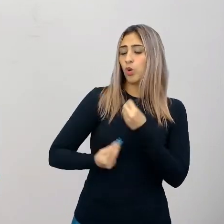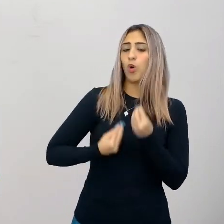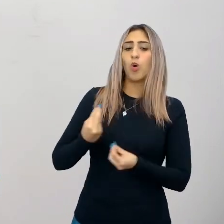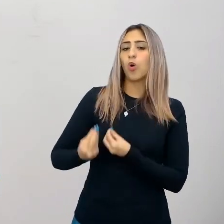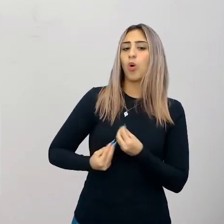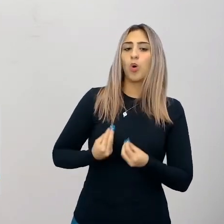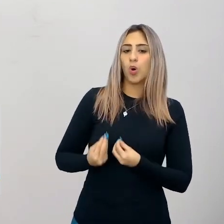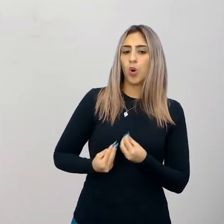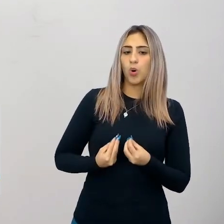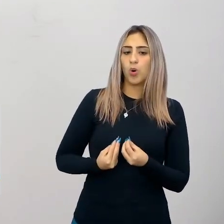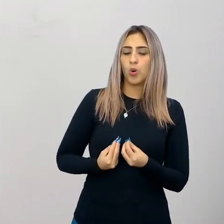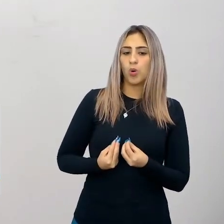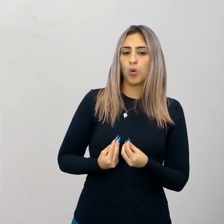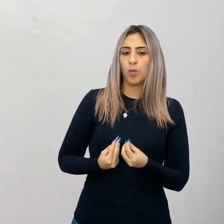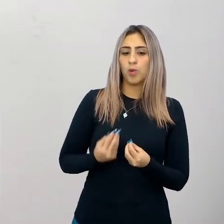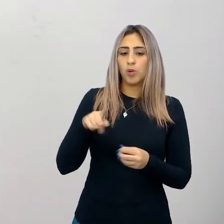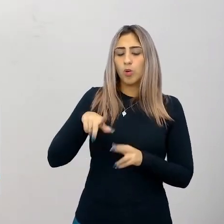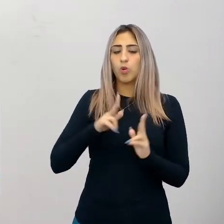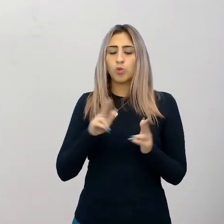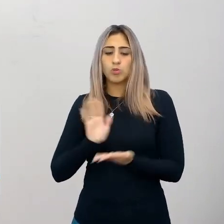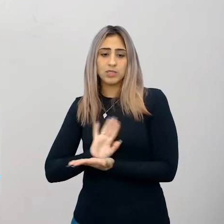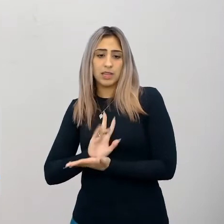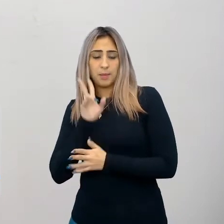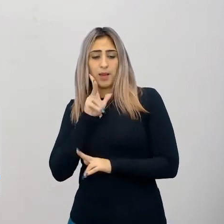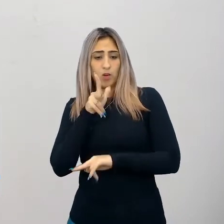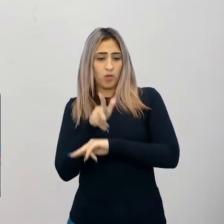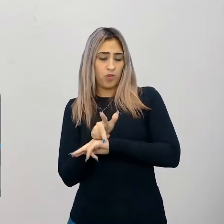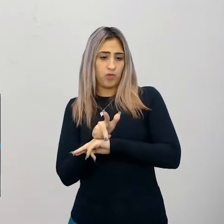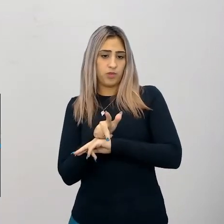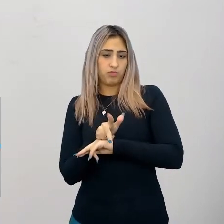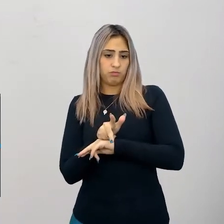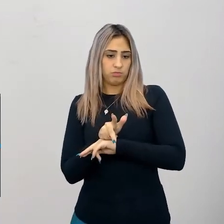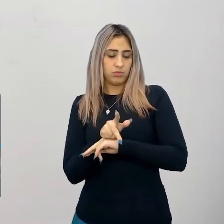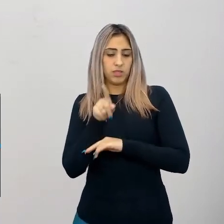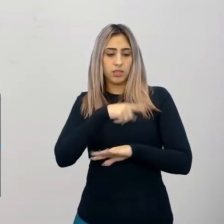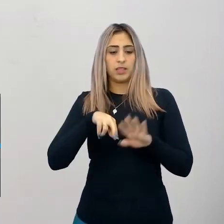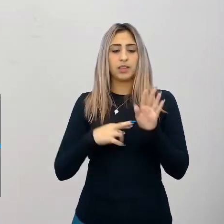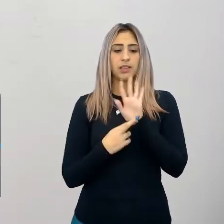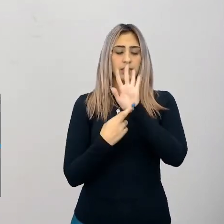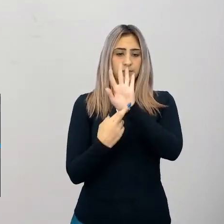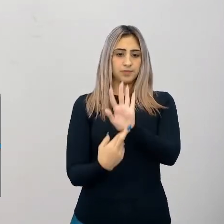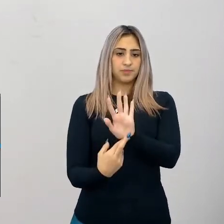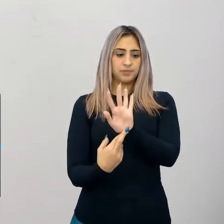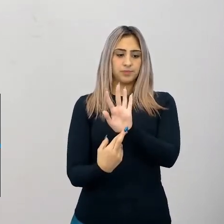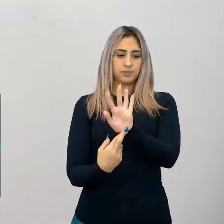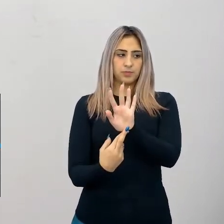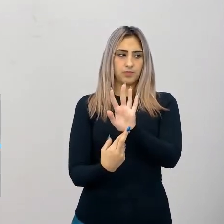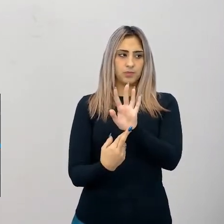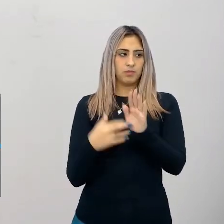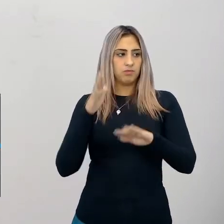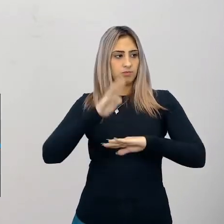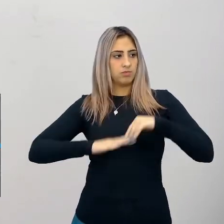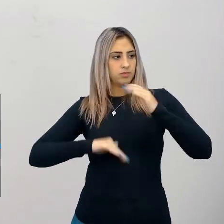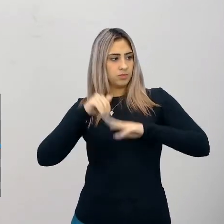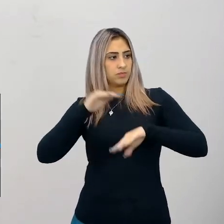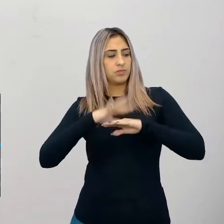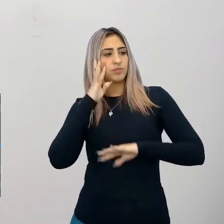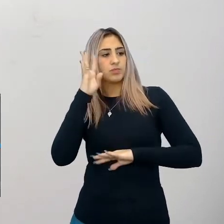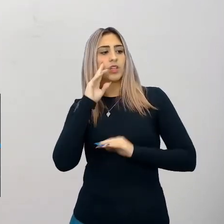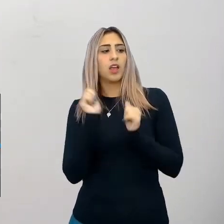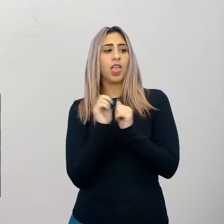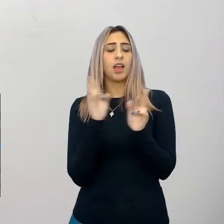como o cinema, ele representou e ajuda a construir o nosso imaginário em